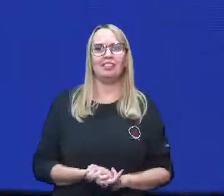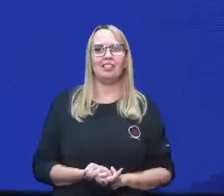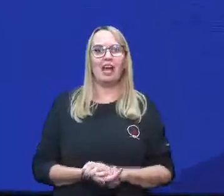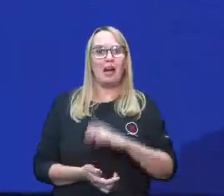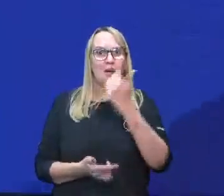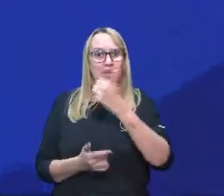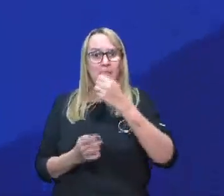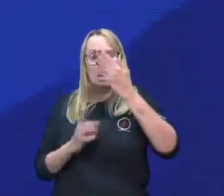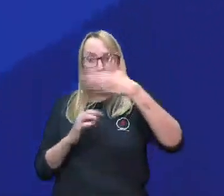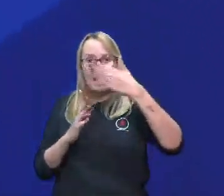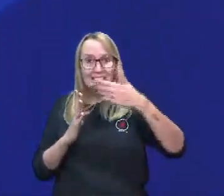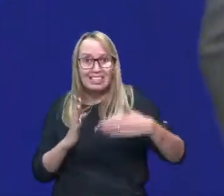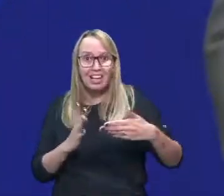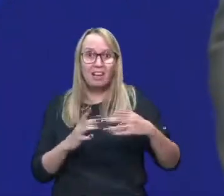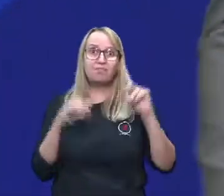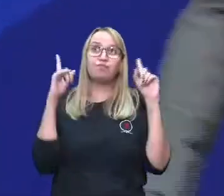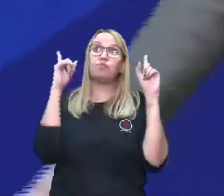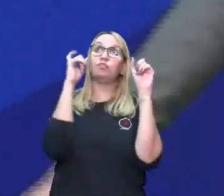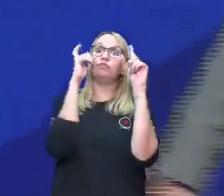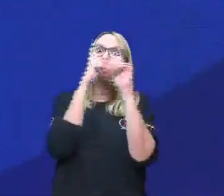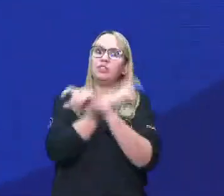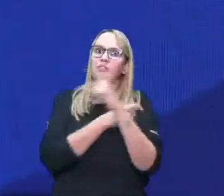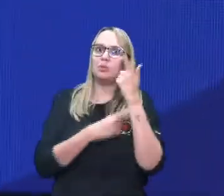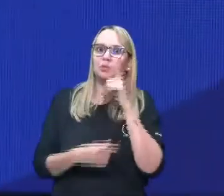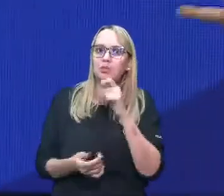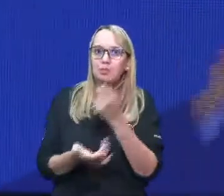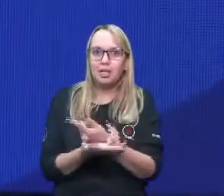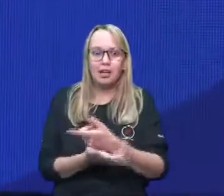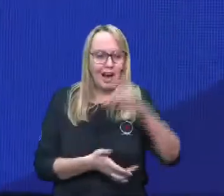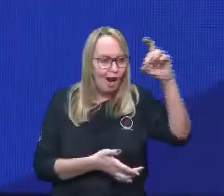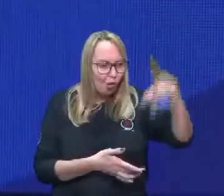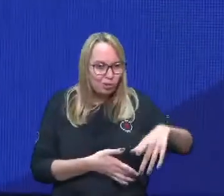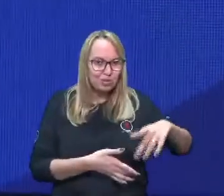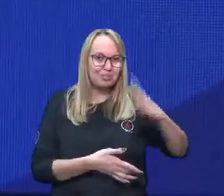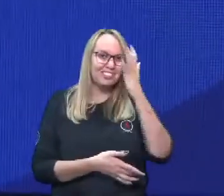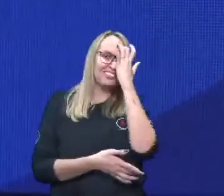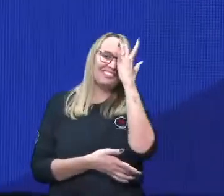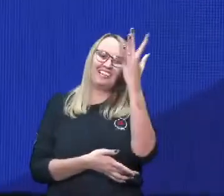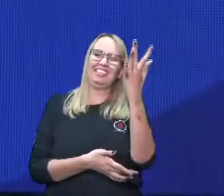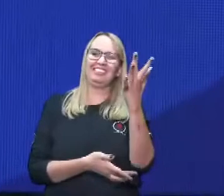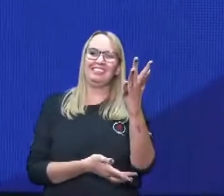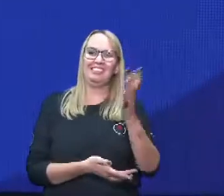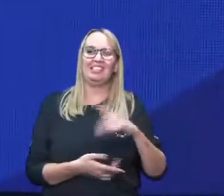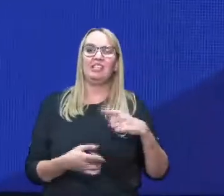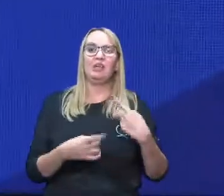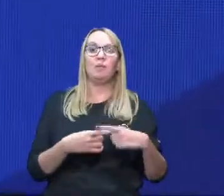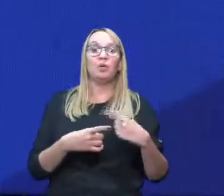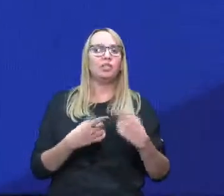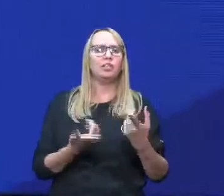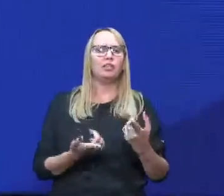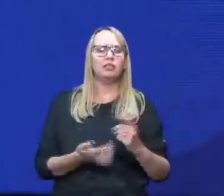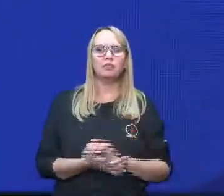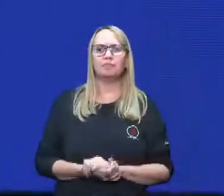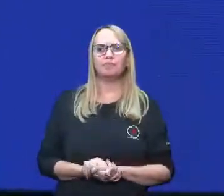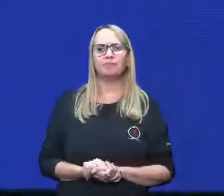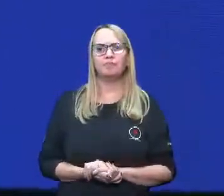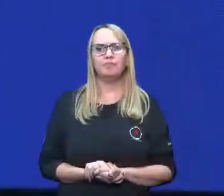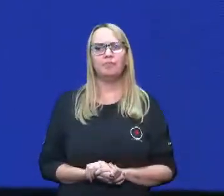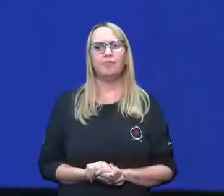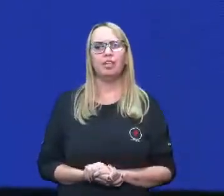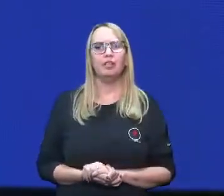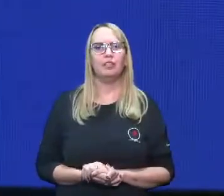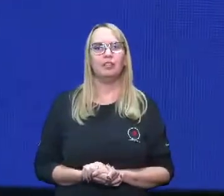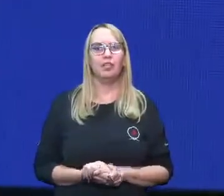prestação já foi um absurdo para pagar. A última já foi mais fácil, Porque é assim. Por quê, pastor? Porque olha